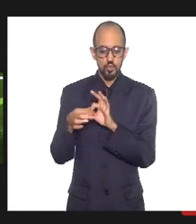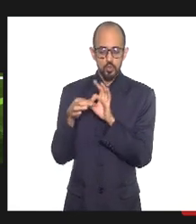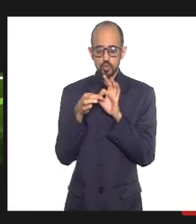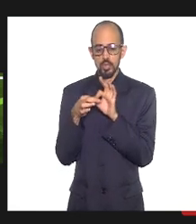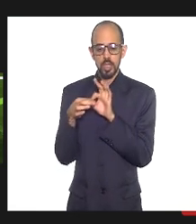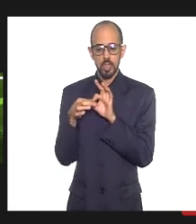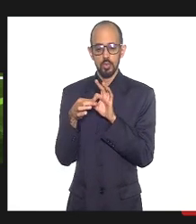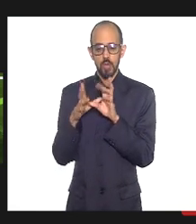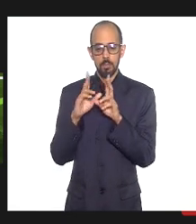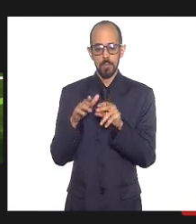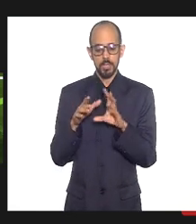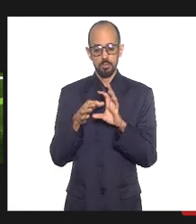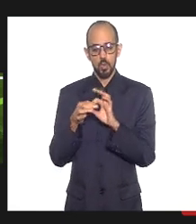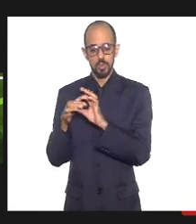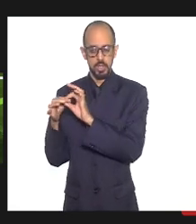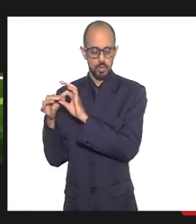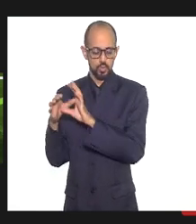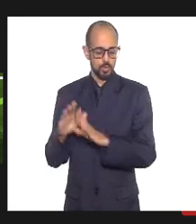perspectiva.